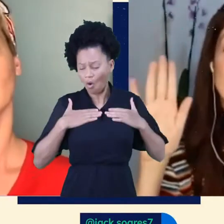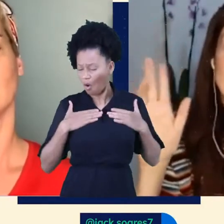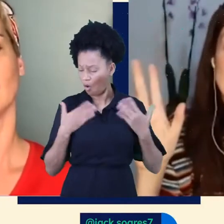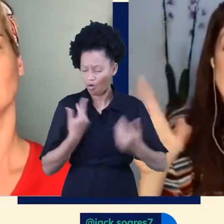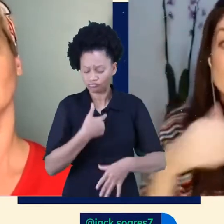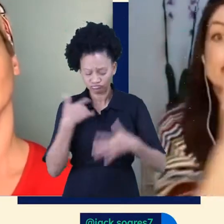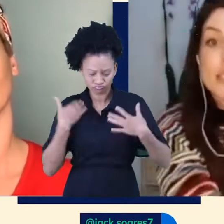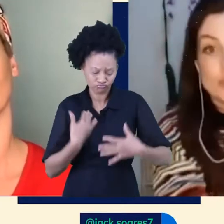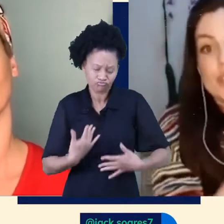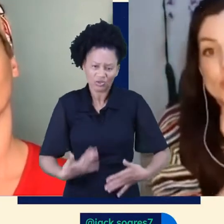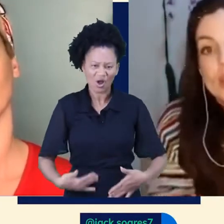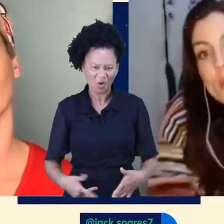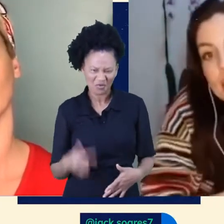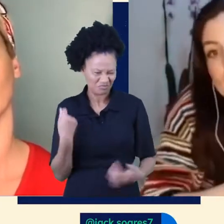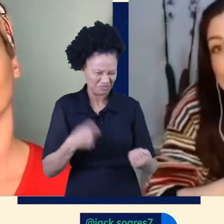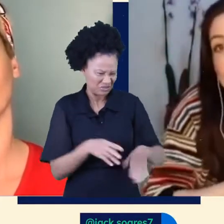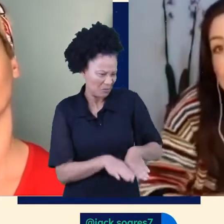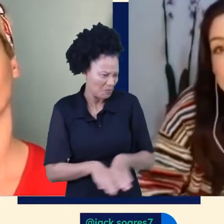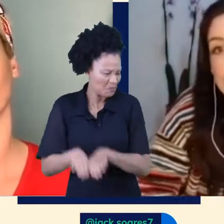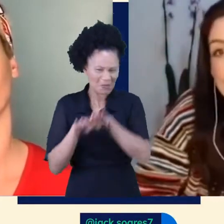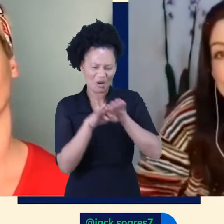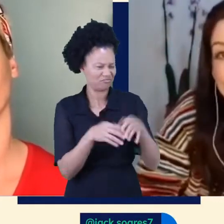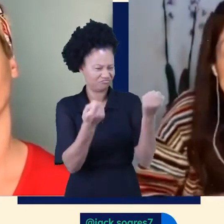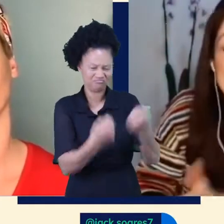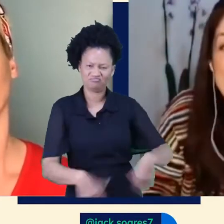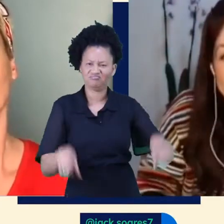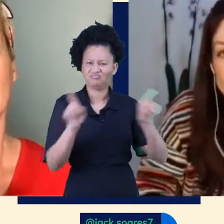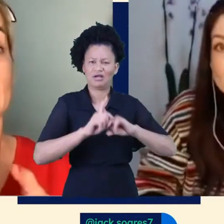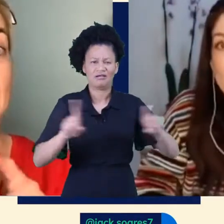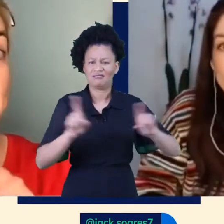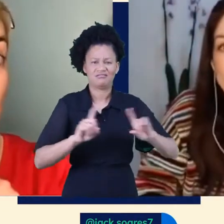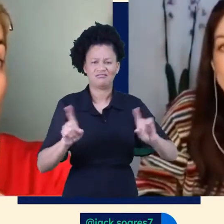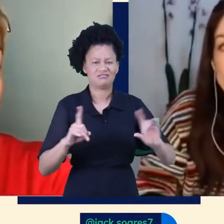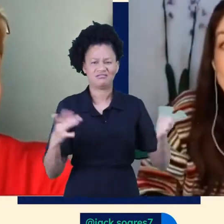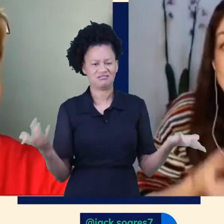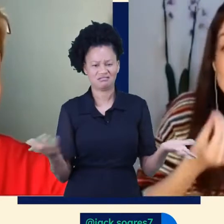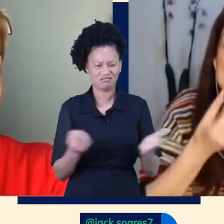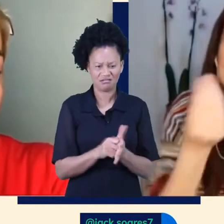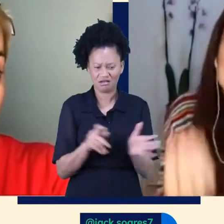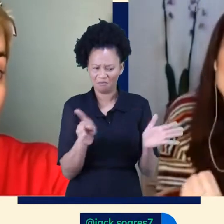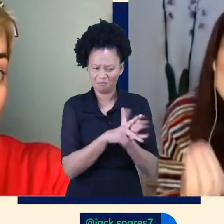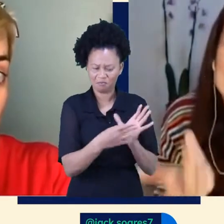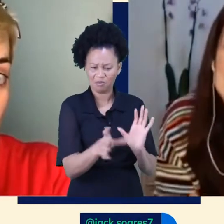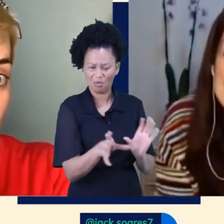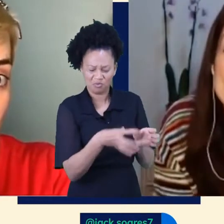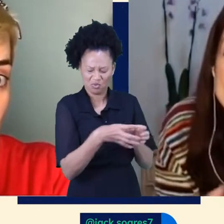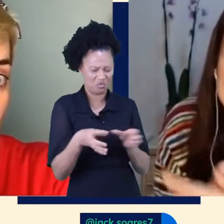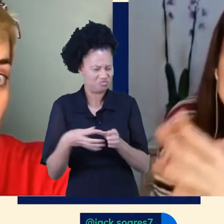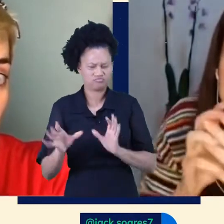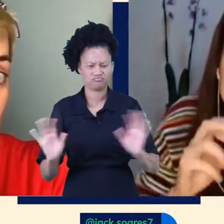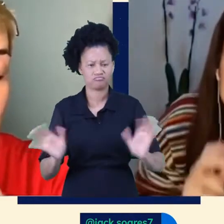enquadrar nessa classificação, que é uma classificação cultural, né? E aí, ela só existe porque a